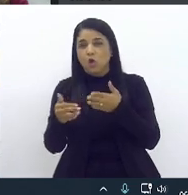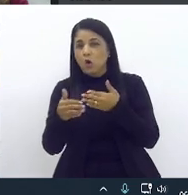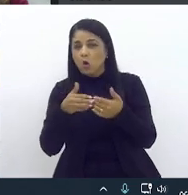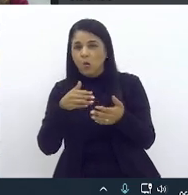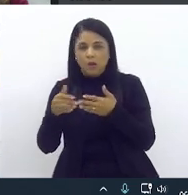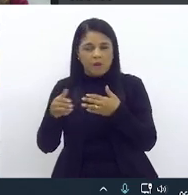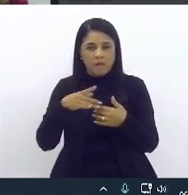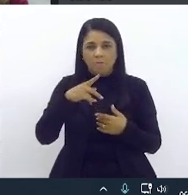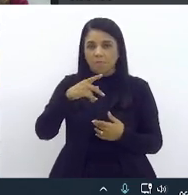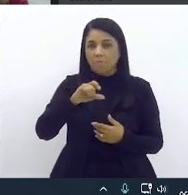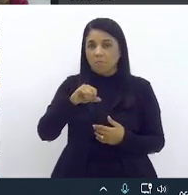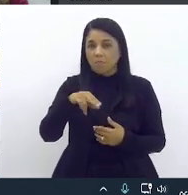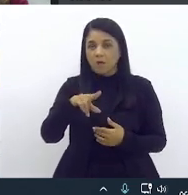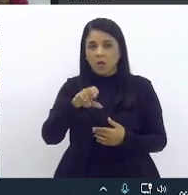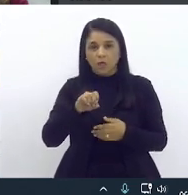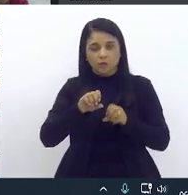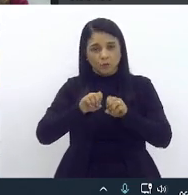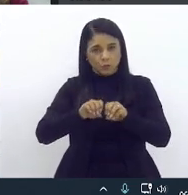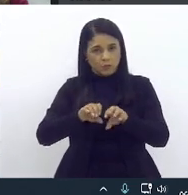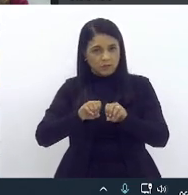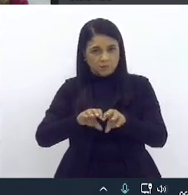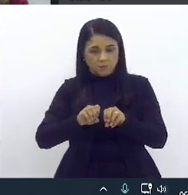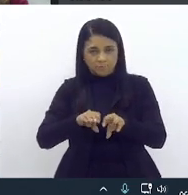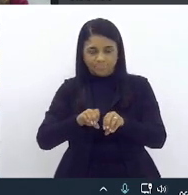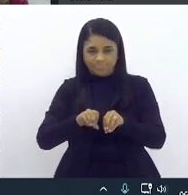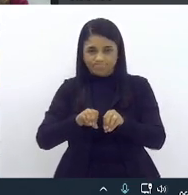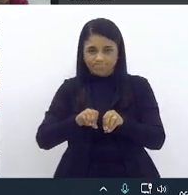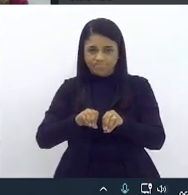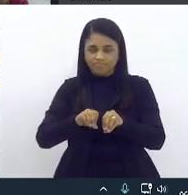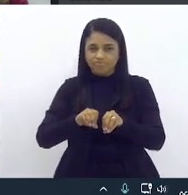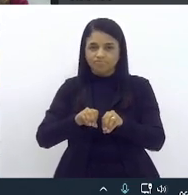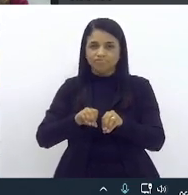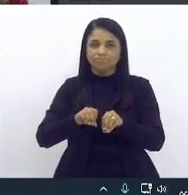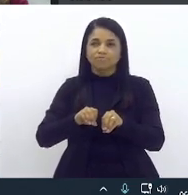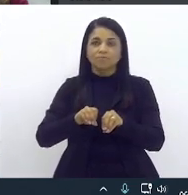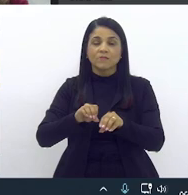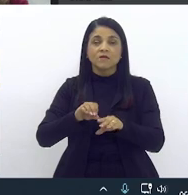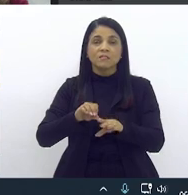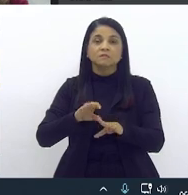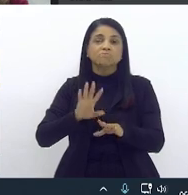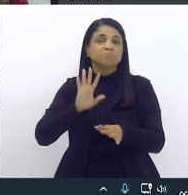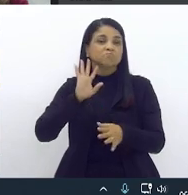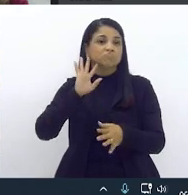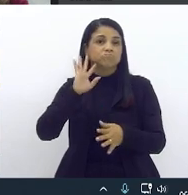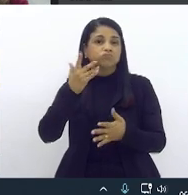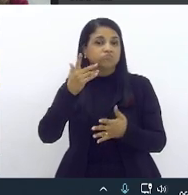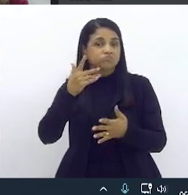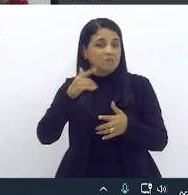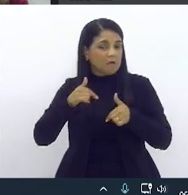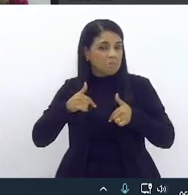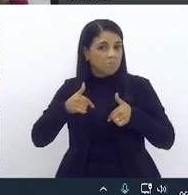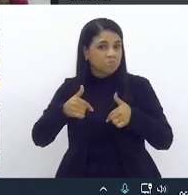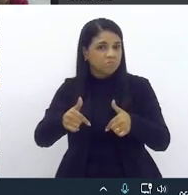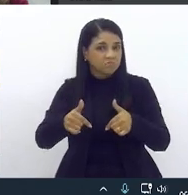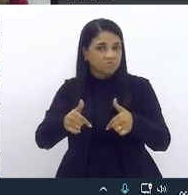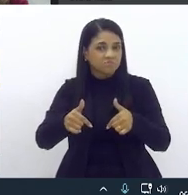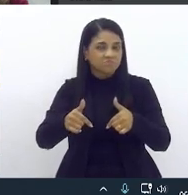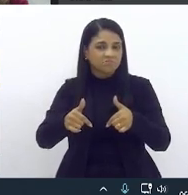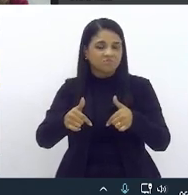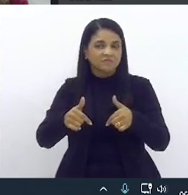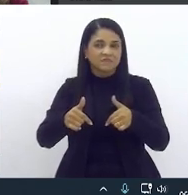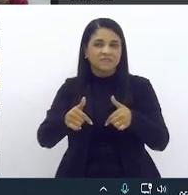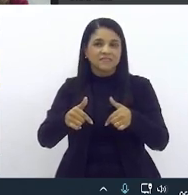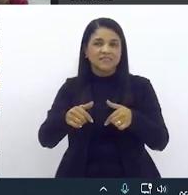de educação, qualquer que seja o plano de educação, que ele poderá ser aplicado sem um